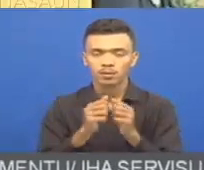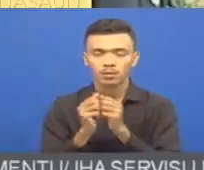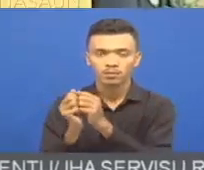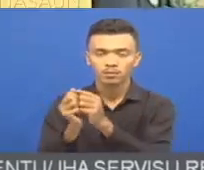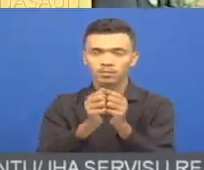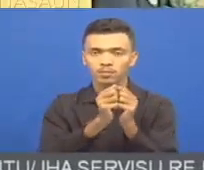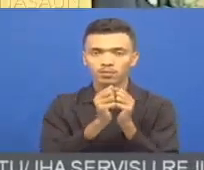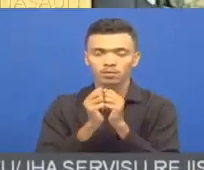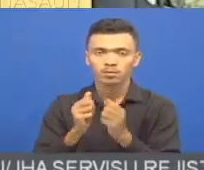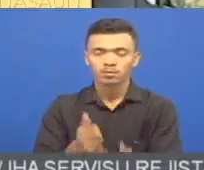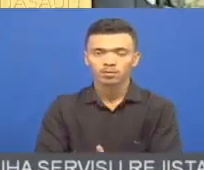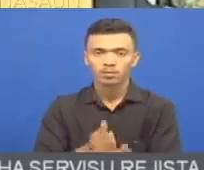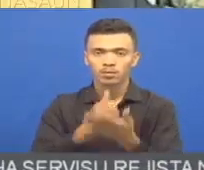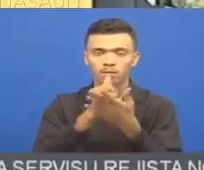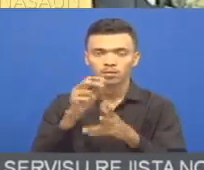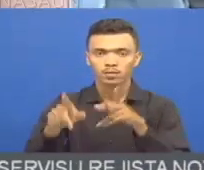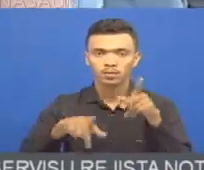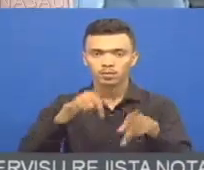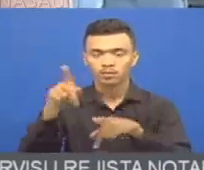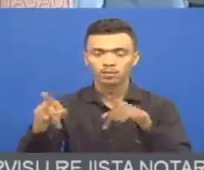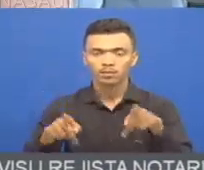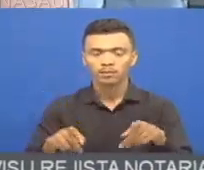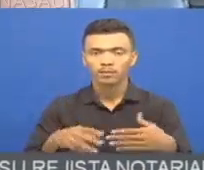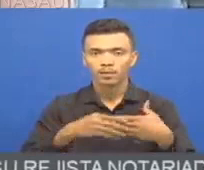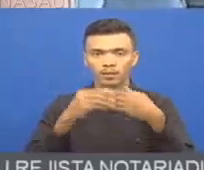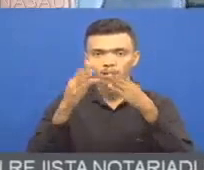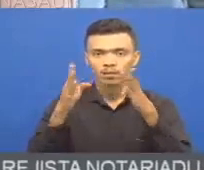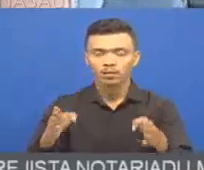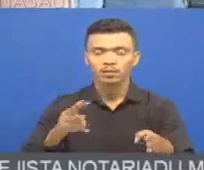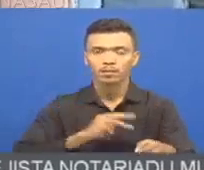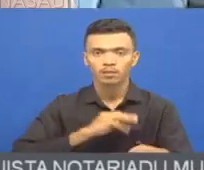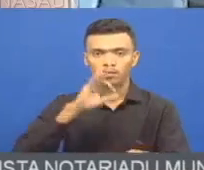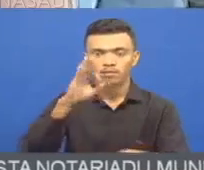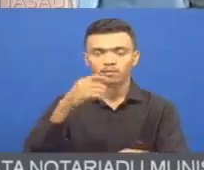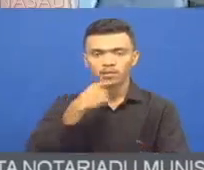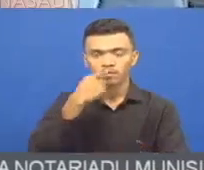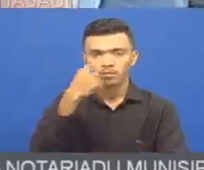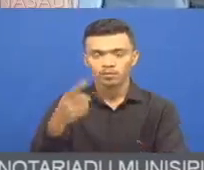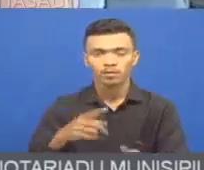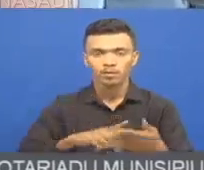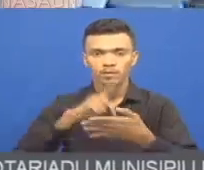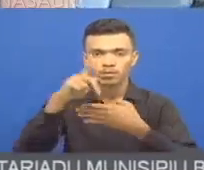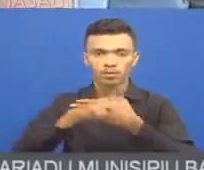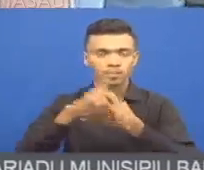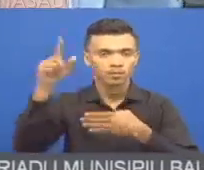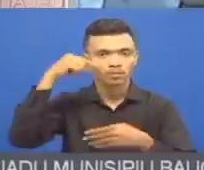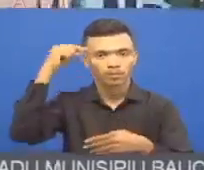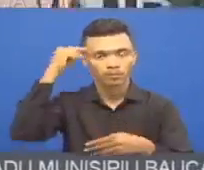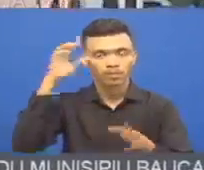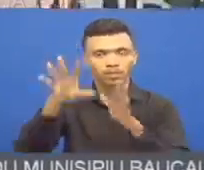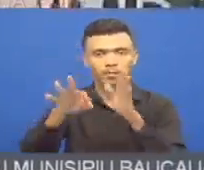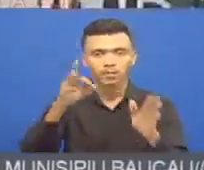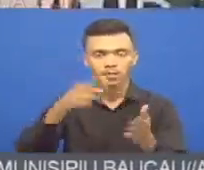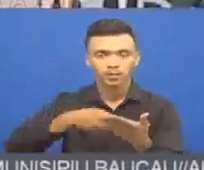servir, vai ter rai no povo, né, hoje dia. Líder Máximo Manu Fahi de Mons informa: programa governo de Ang, nebe retan